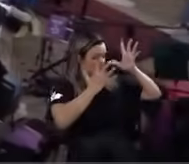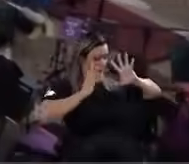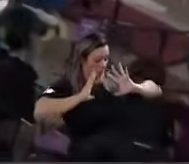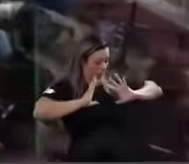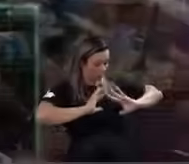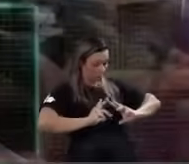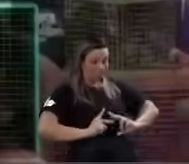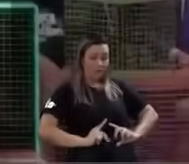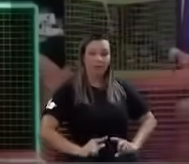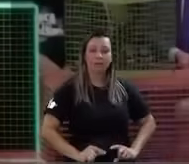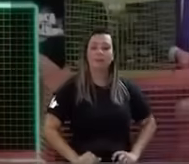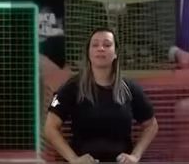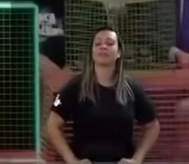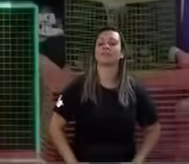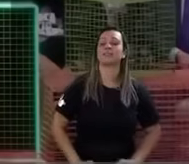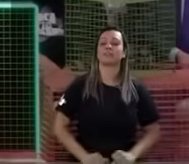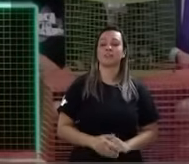lavou. Diga isso.